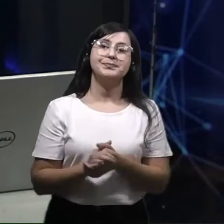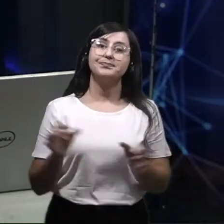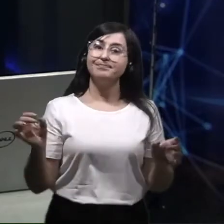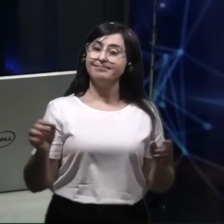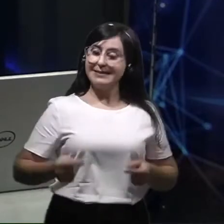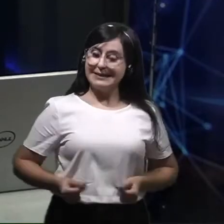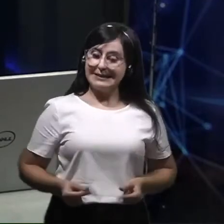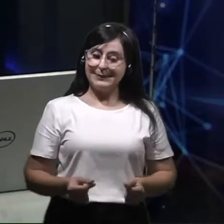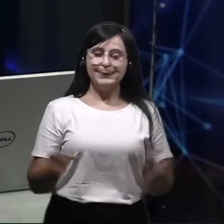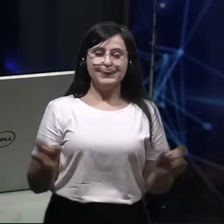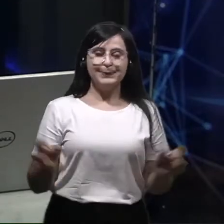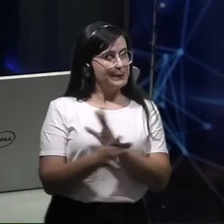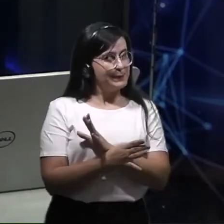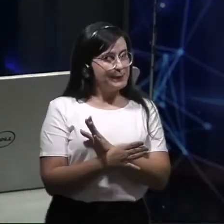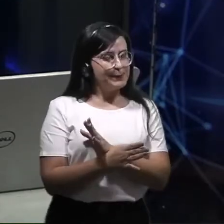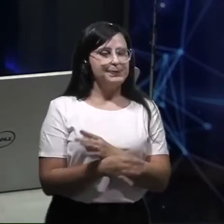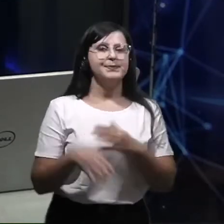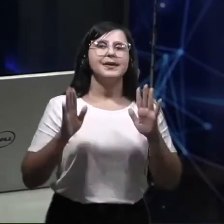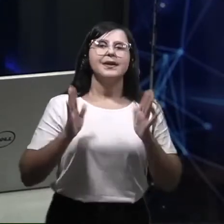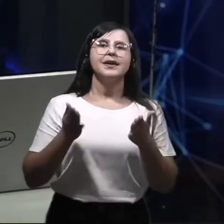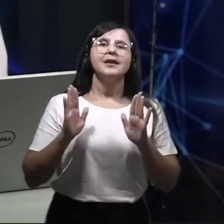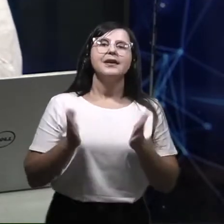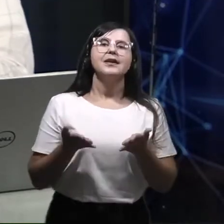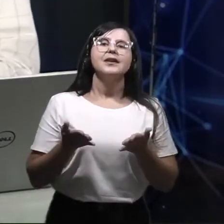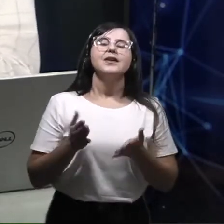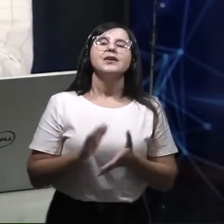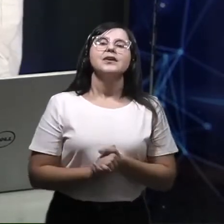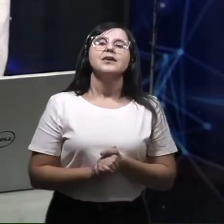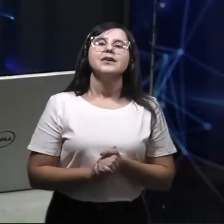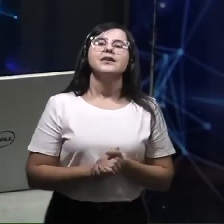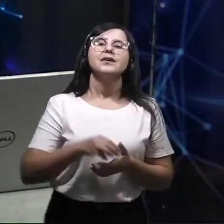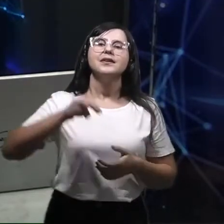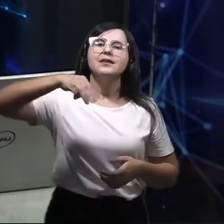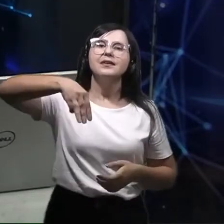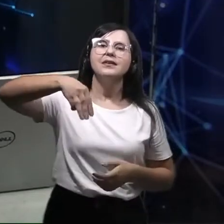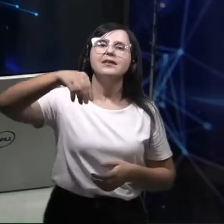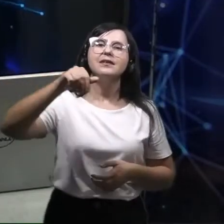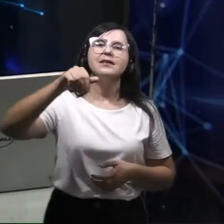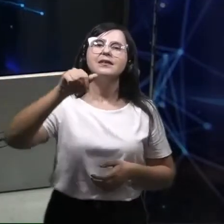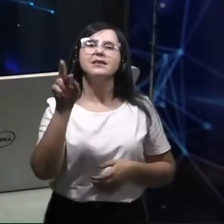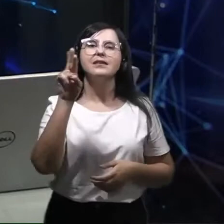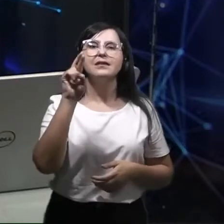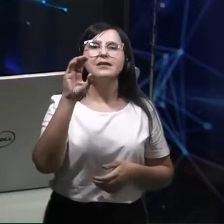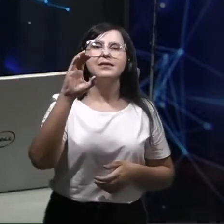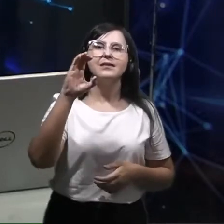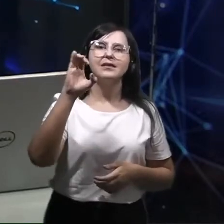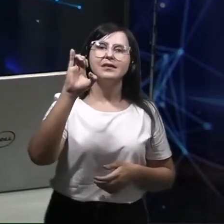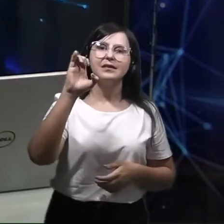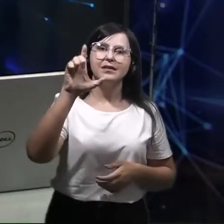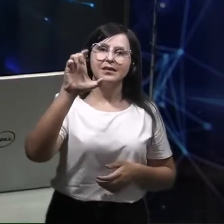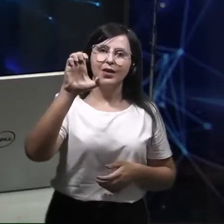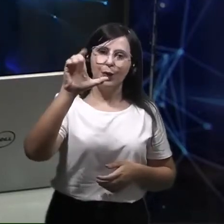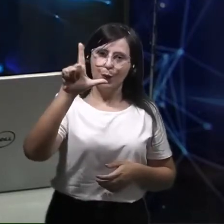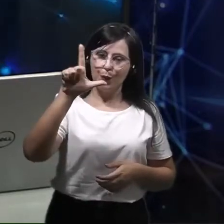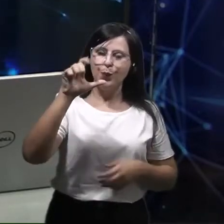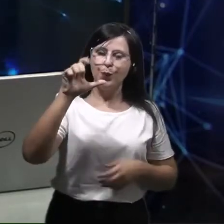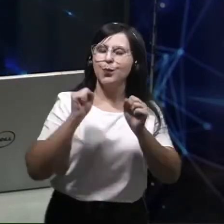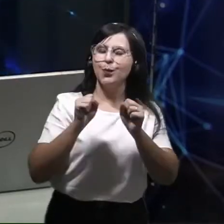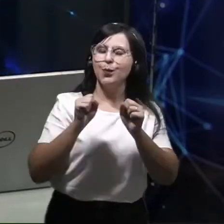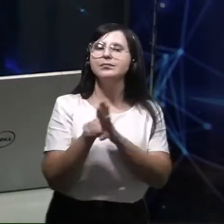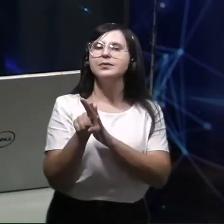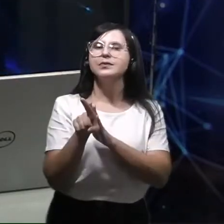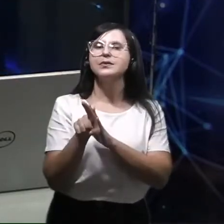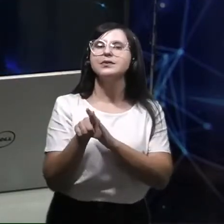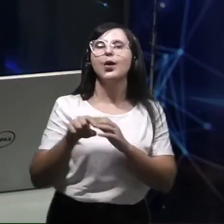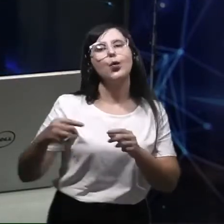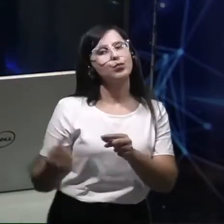candidato. Seguindo a sequência, conforme as regras estabelecidas, o candidato Marcial agora precisa fazer a sua pergunta a um candidato que não participou. O único